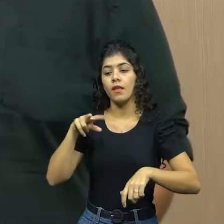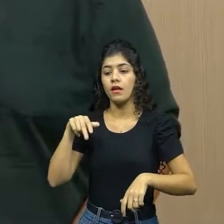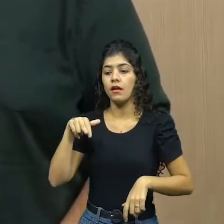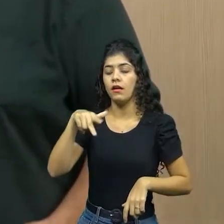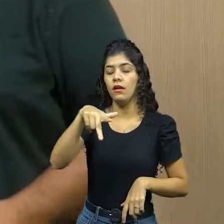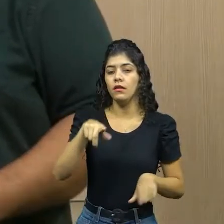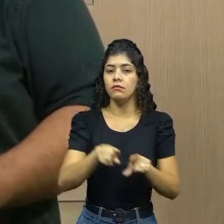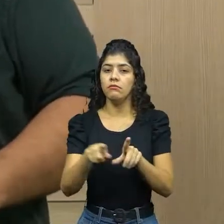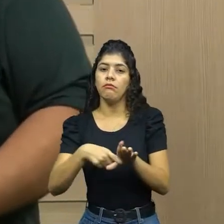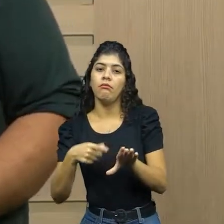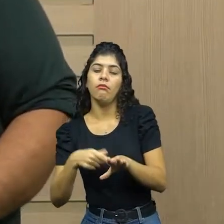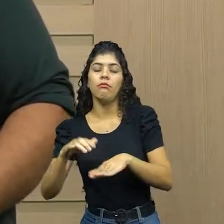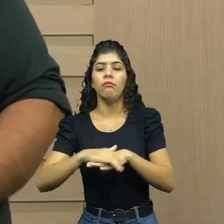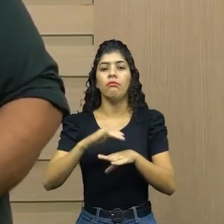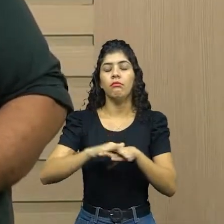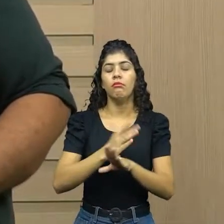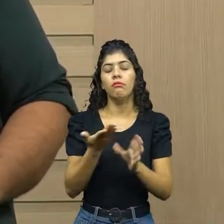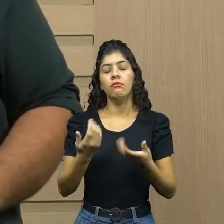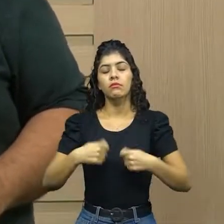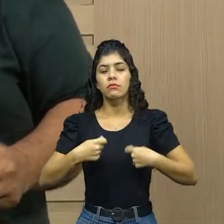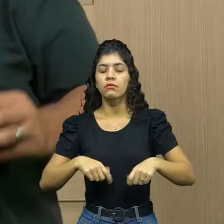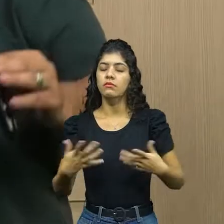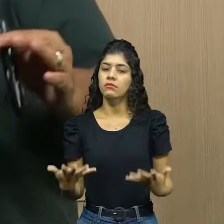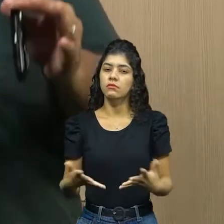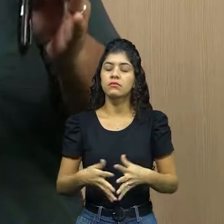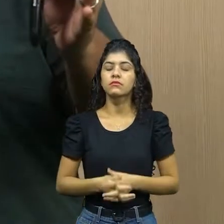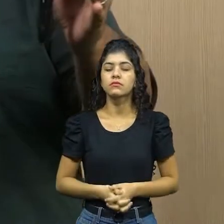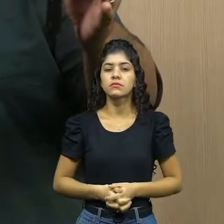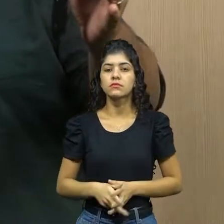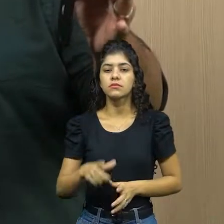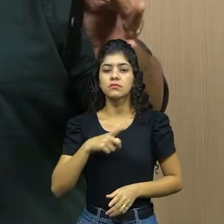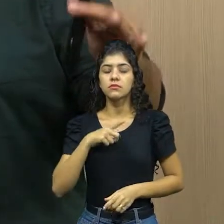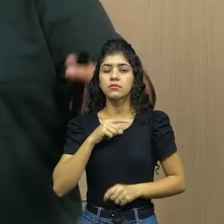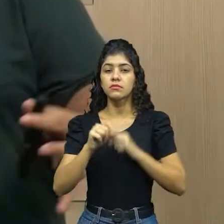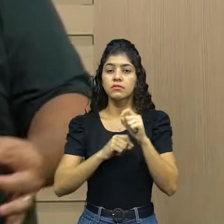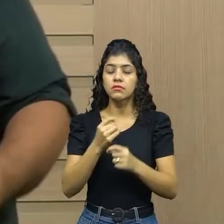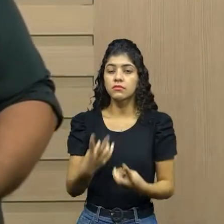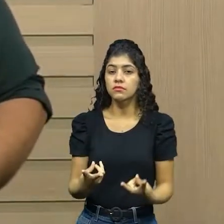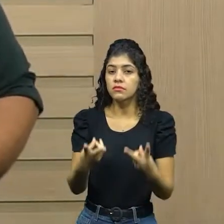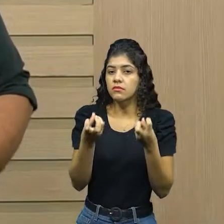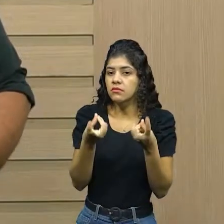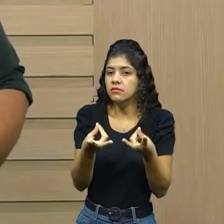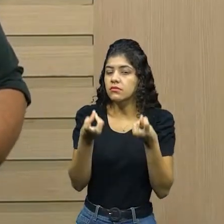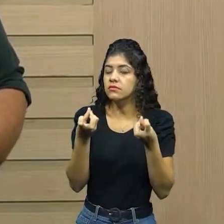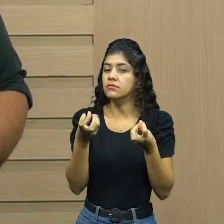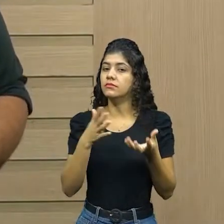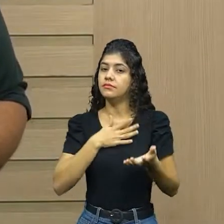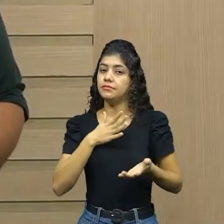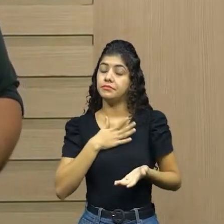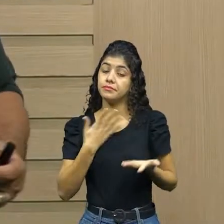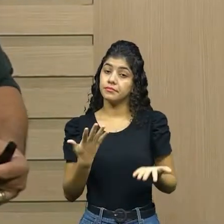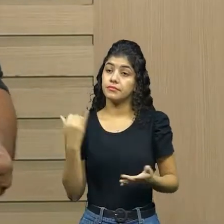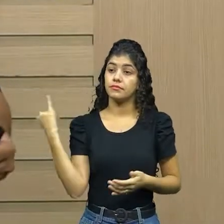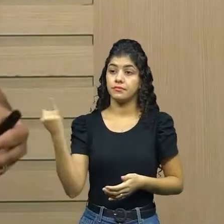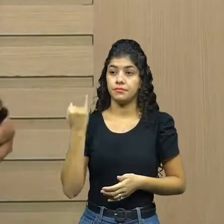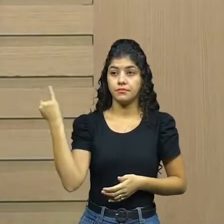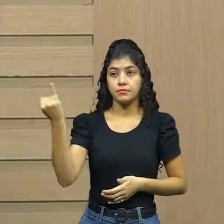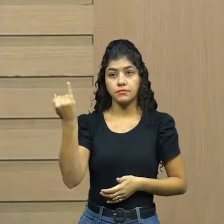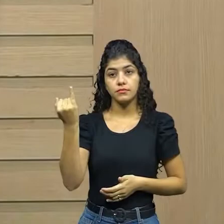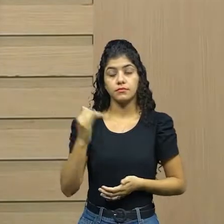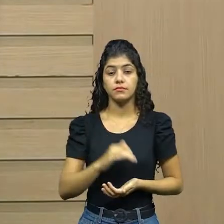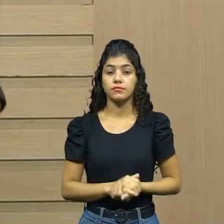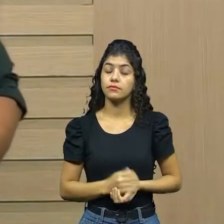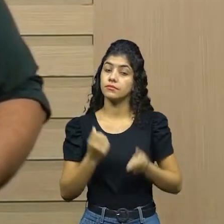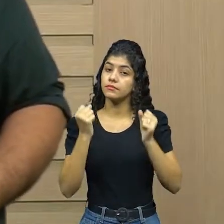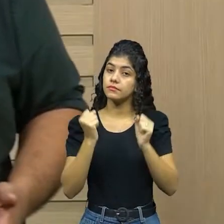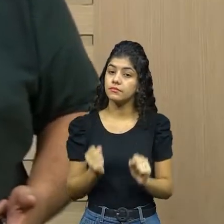sandálias e sapatos. Então, são necessidades. Então, eu identificar essa necessidade é extremamente importante para